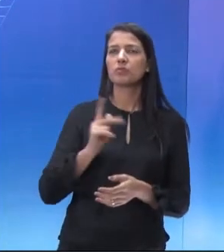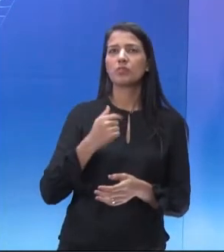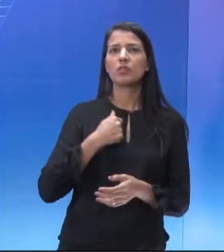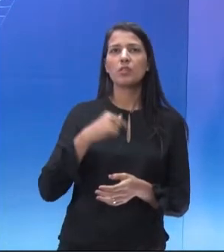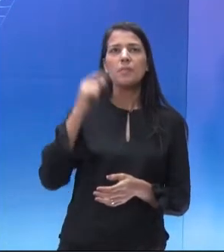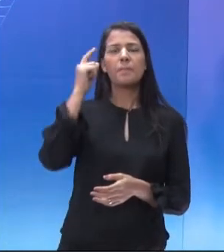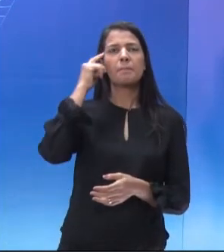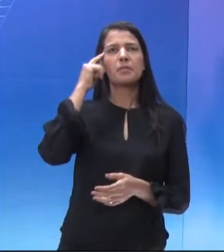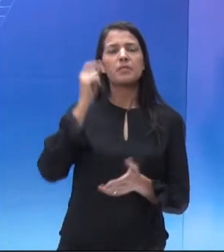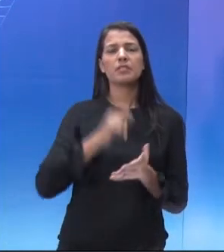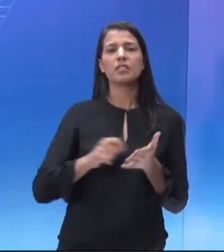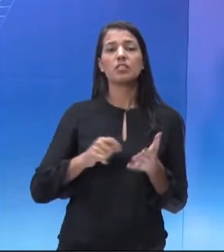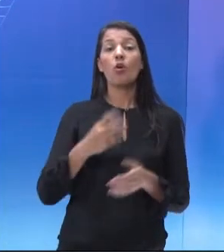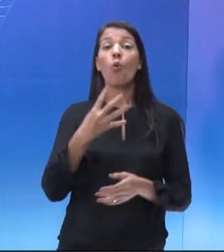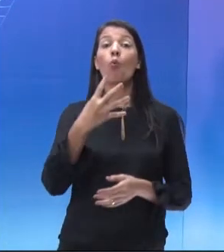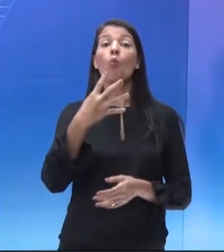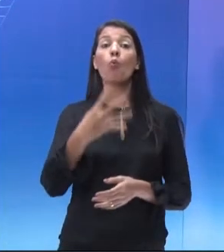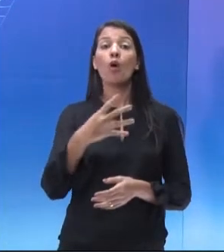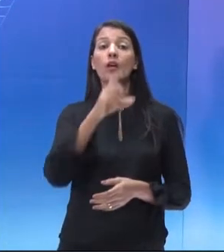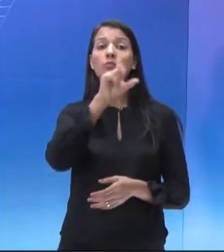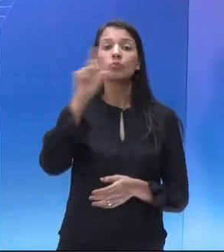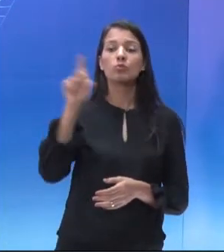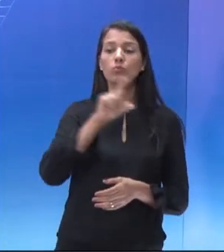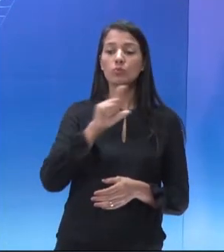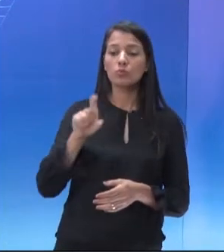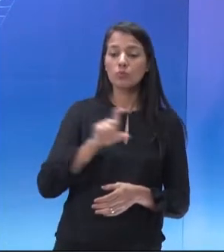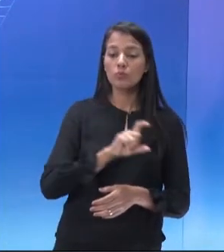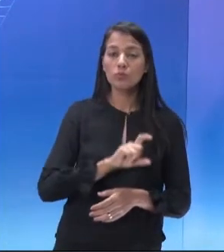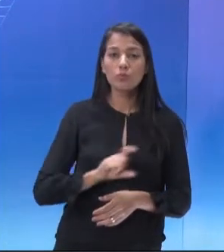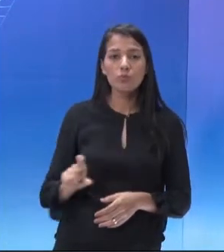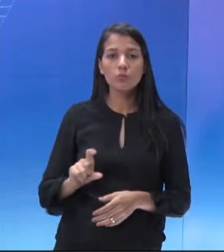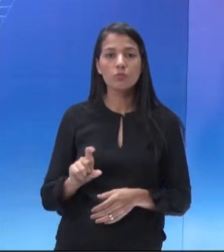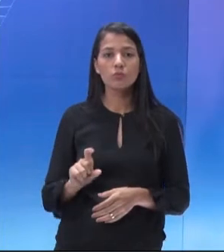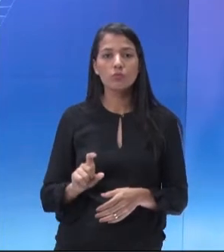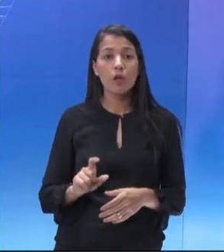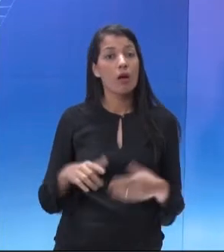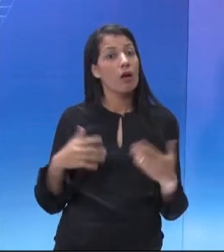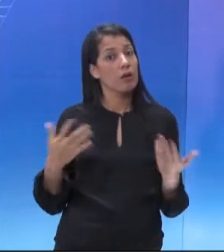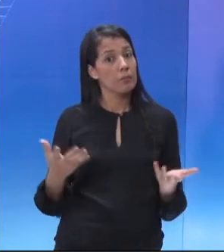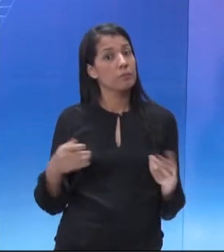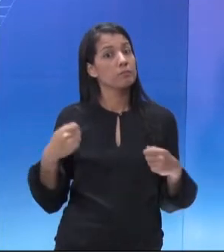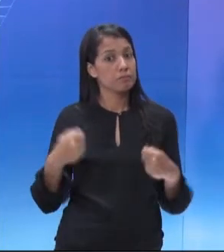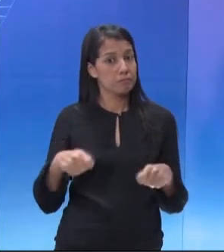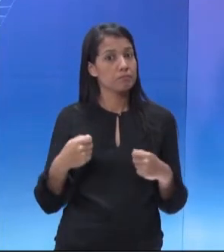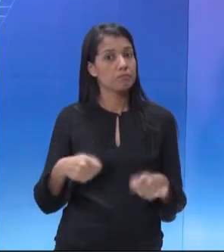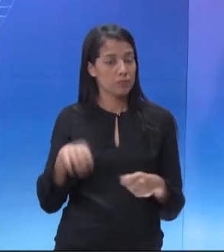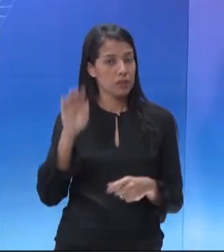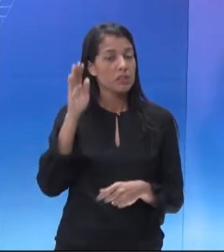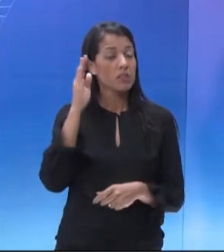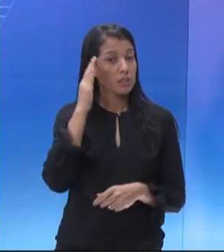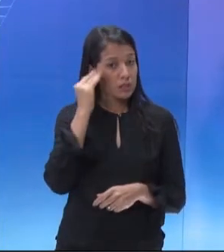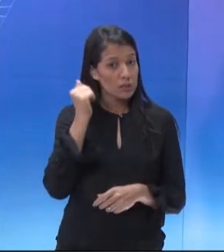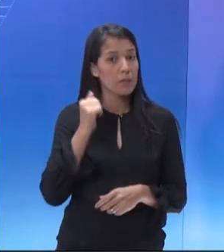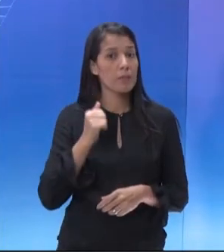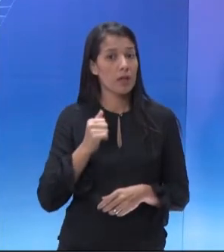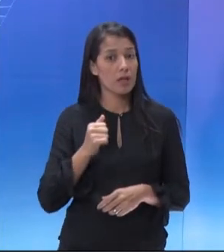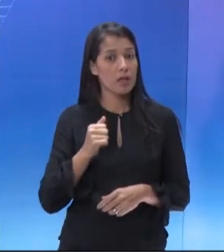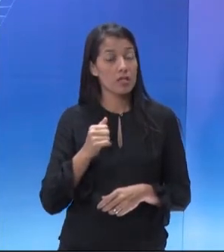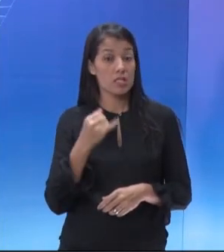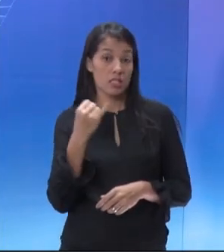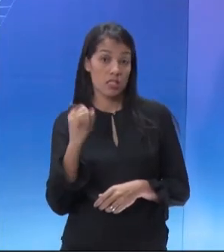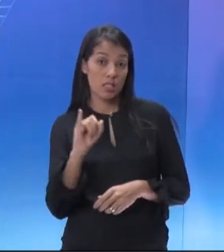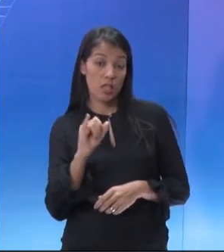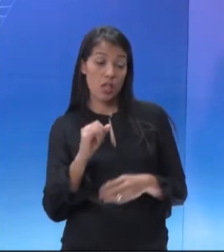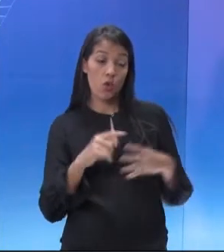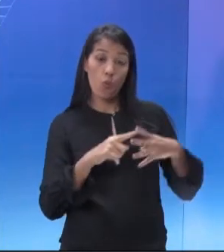precisa resolver antes do dia, tá? Então, eu vou para 4 parágrafos. Portanto, escolha 2